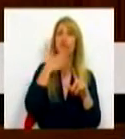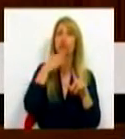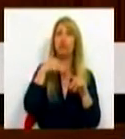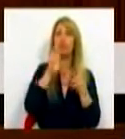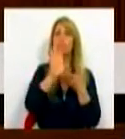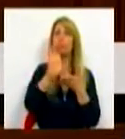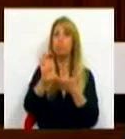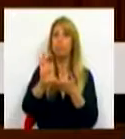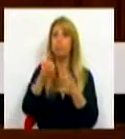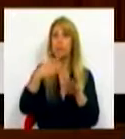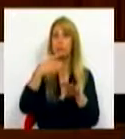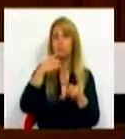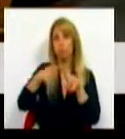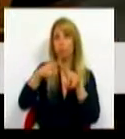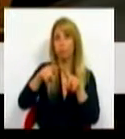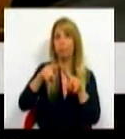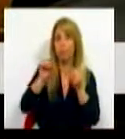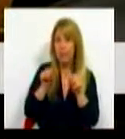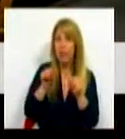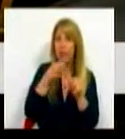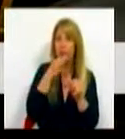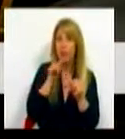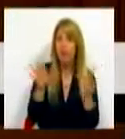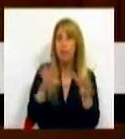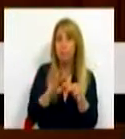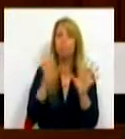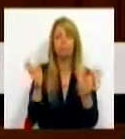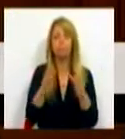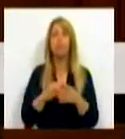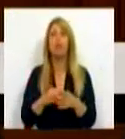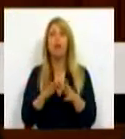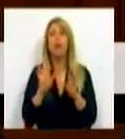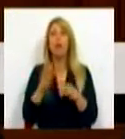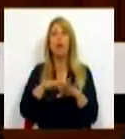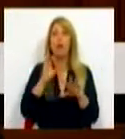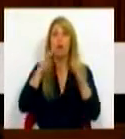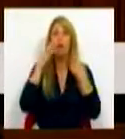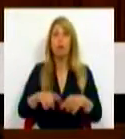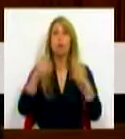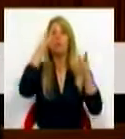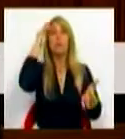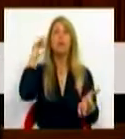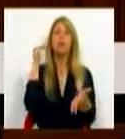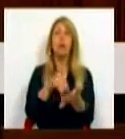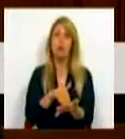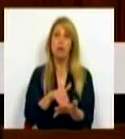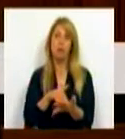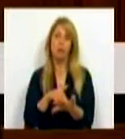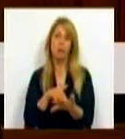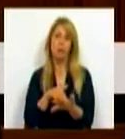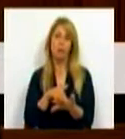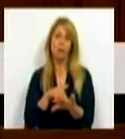refere? Crédito concedido. A nível da sua demonstração de resultados,